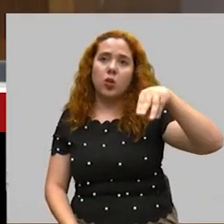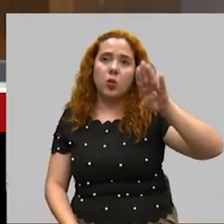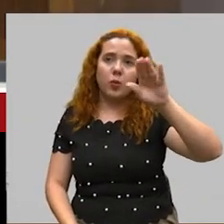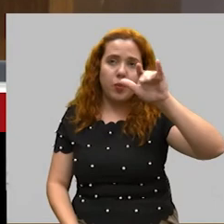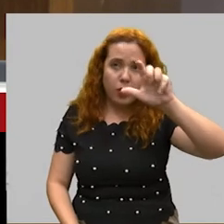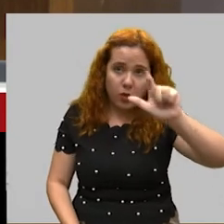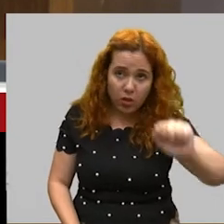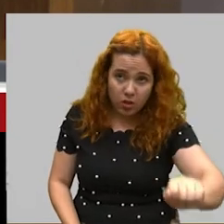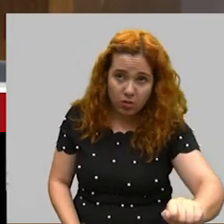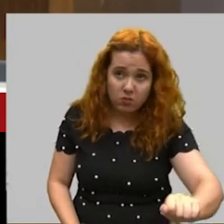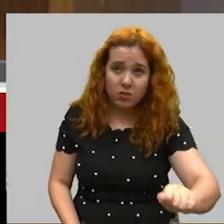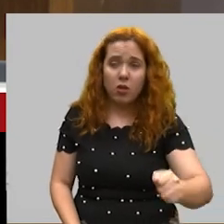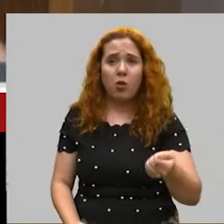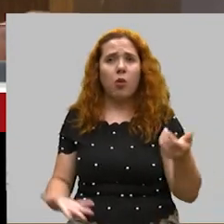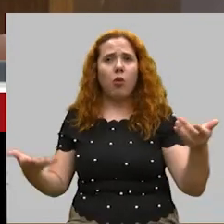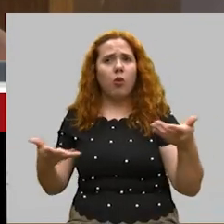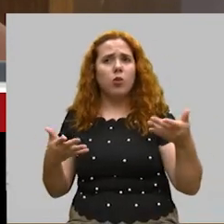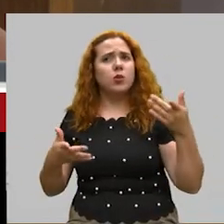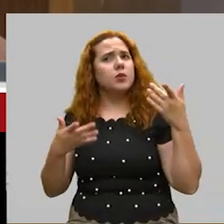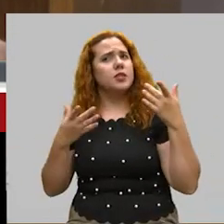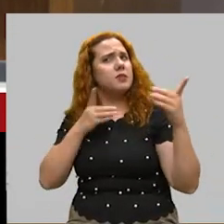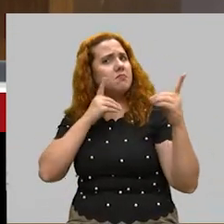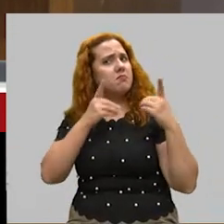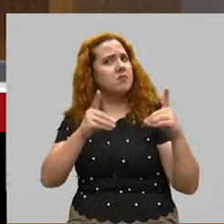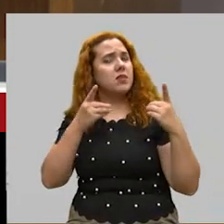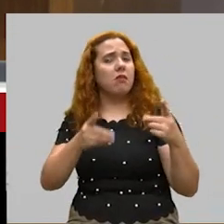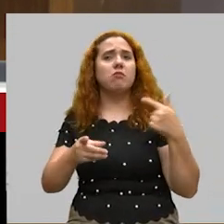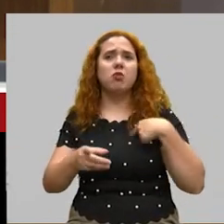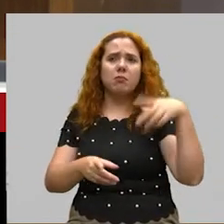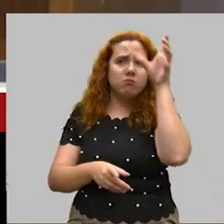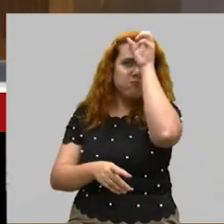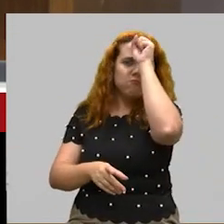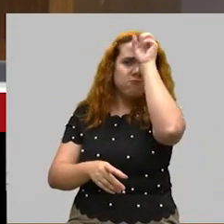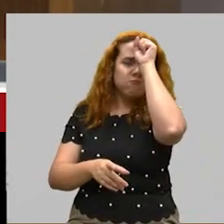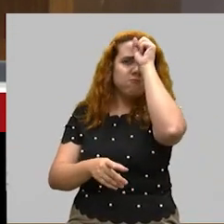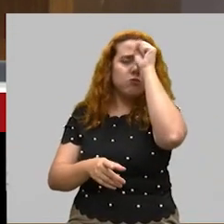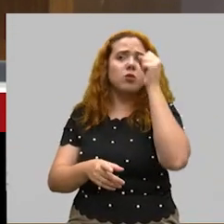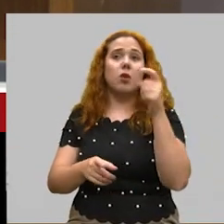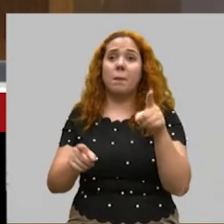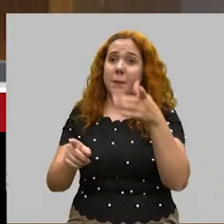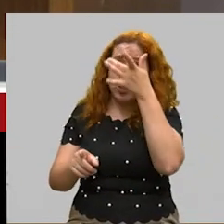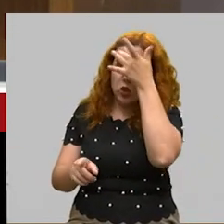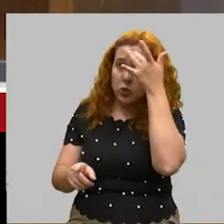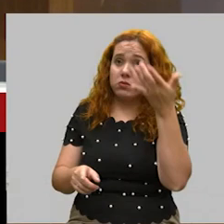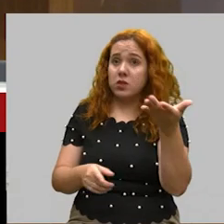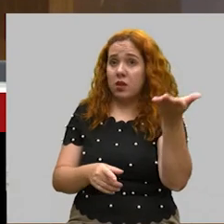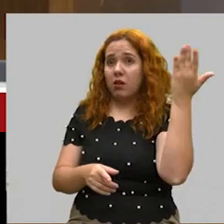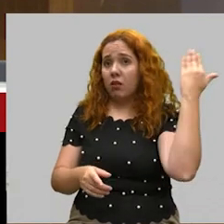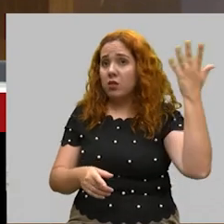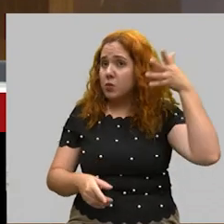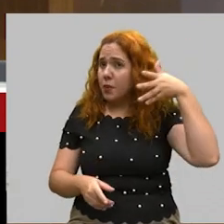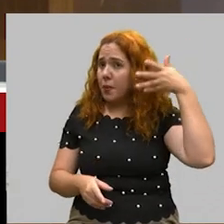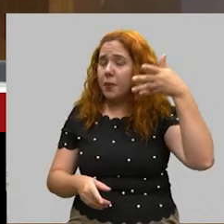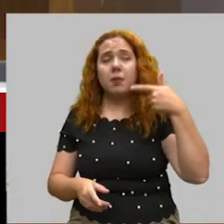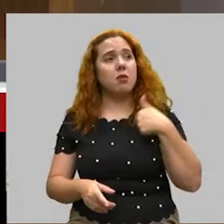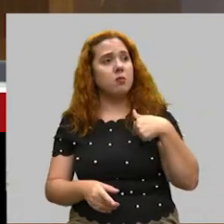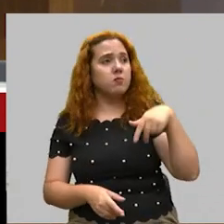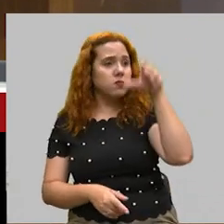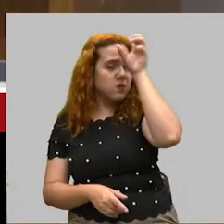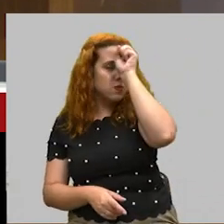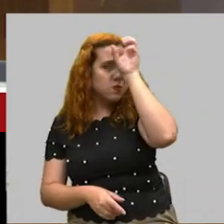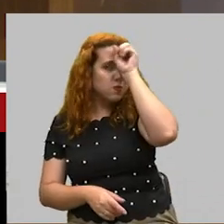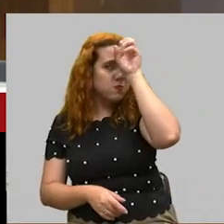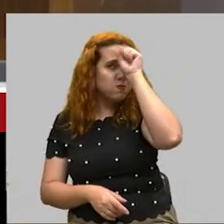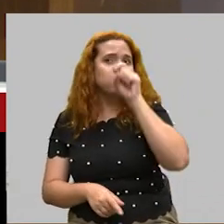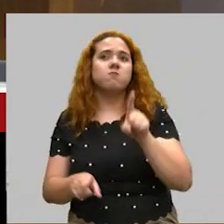né eu tenho aprendido muito ouvi aqui as falas das colegas anteriores Que disseram sobre esta essa ligação da